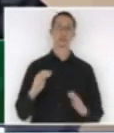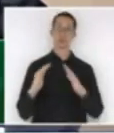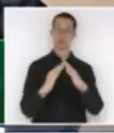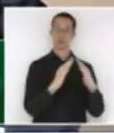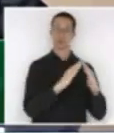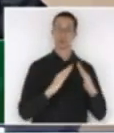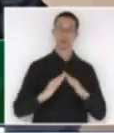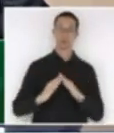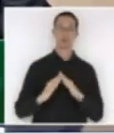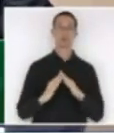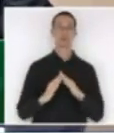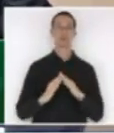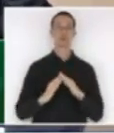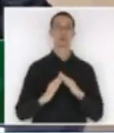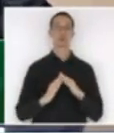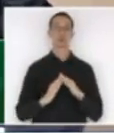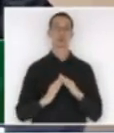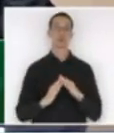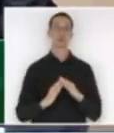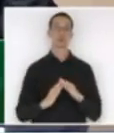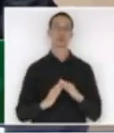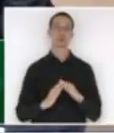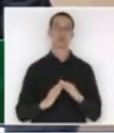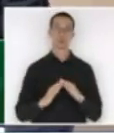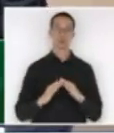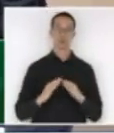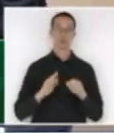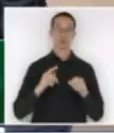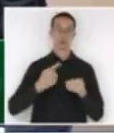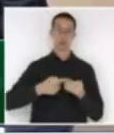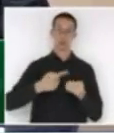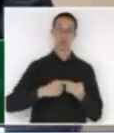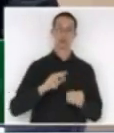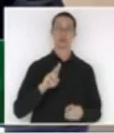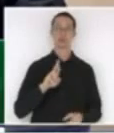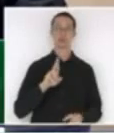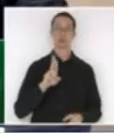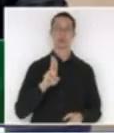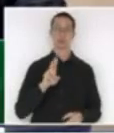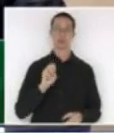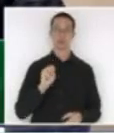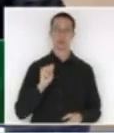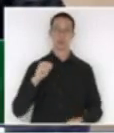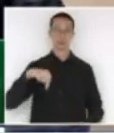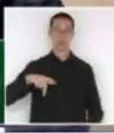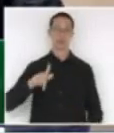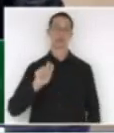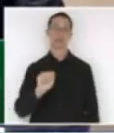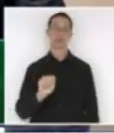de Uruçanga. Obrigado pela presença de todos. Com a palavra,